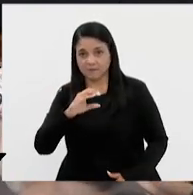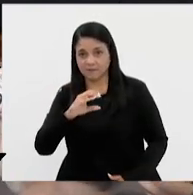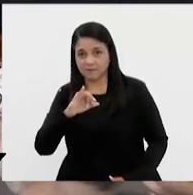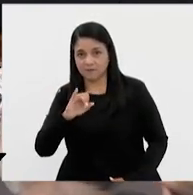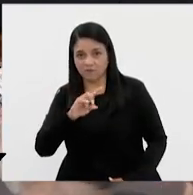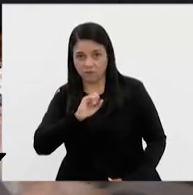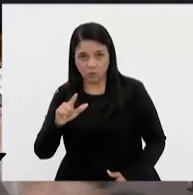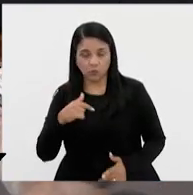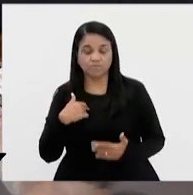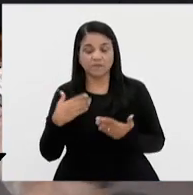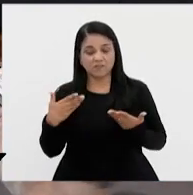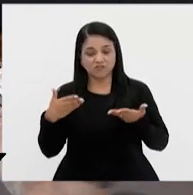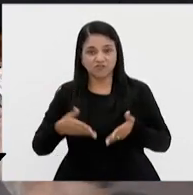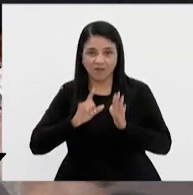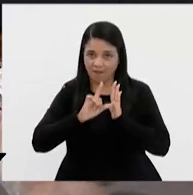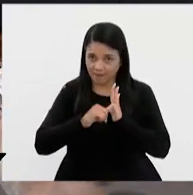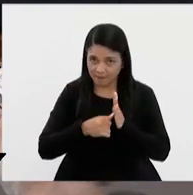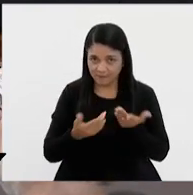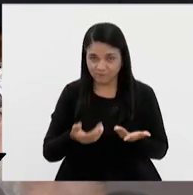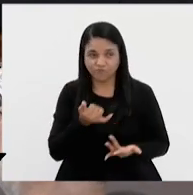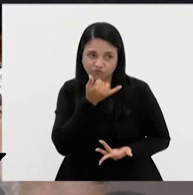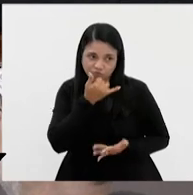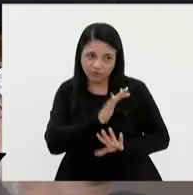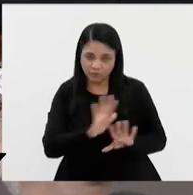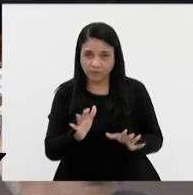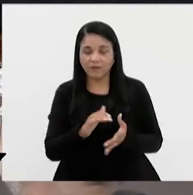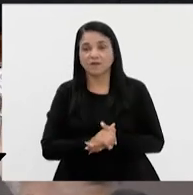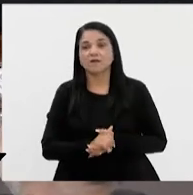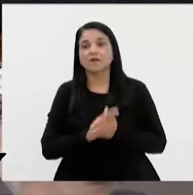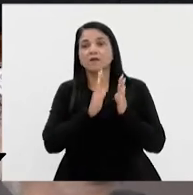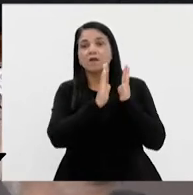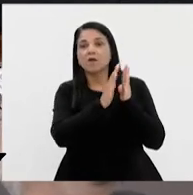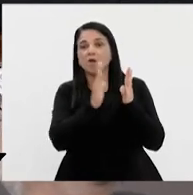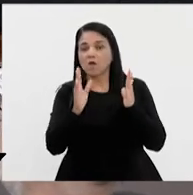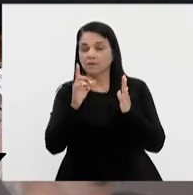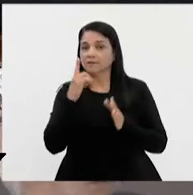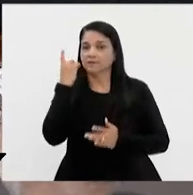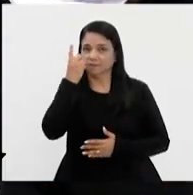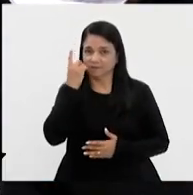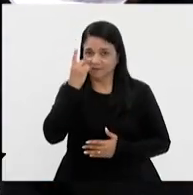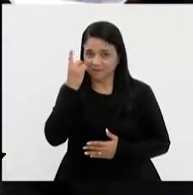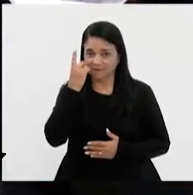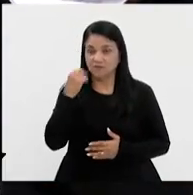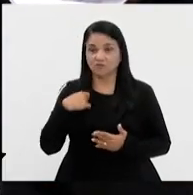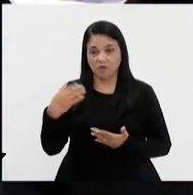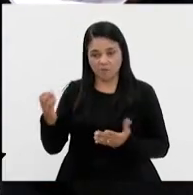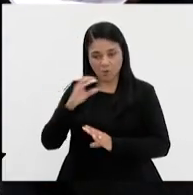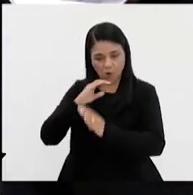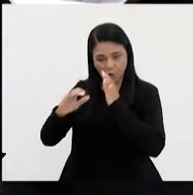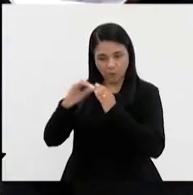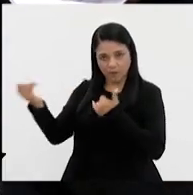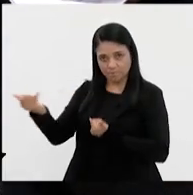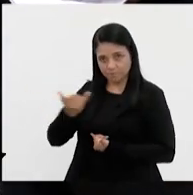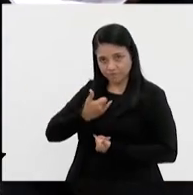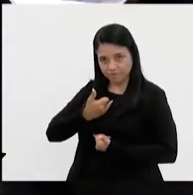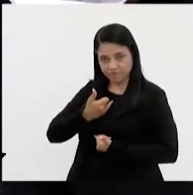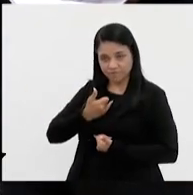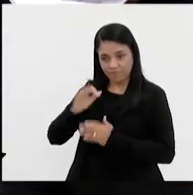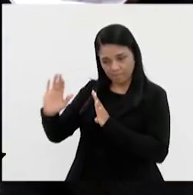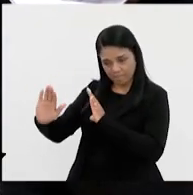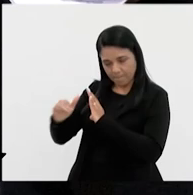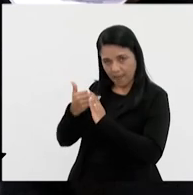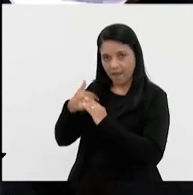reunião. Deputado. Pois não. Só uma questão de ordem. Eu já fui aqui comunicado pelo celular